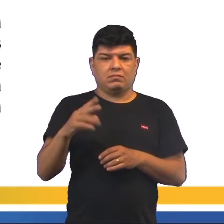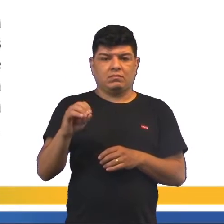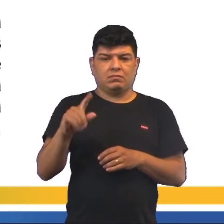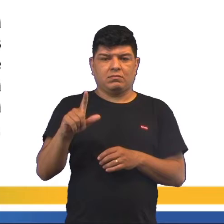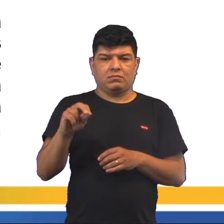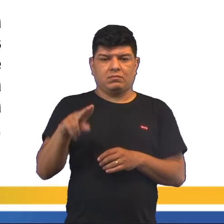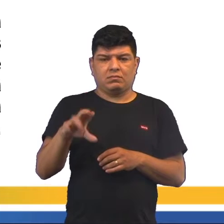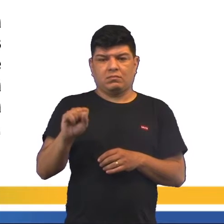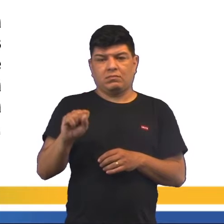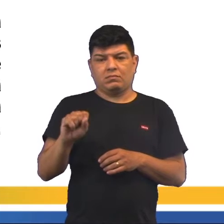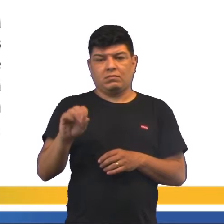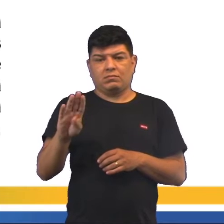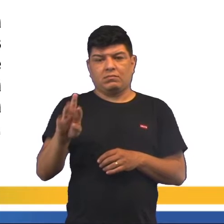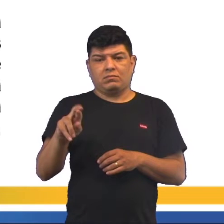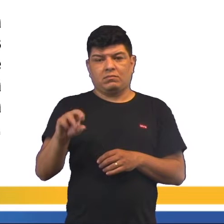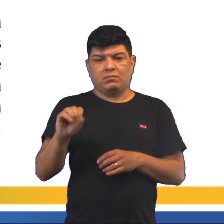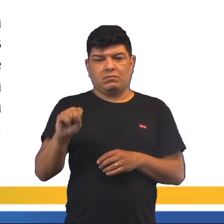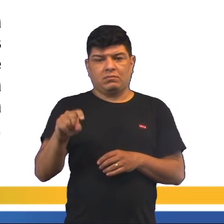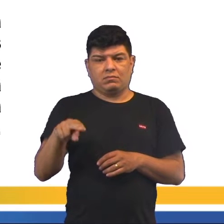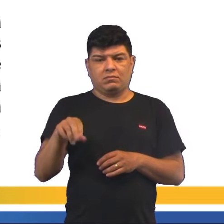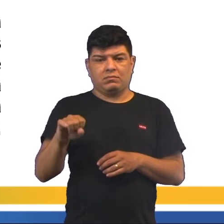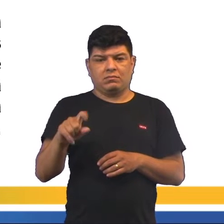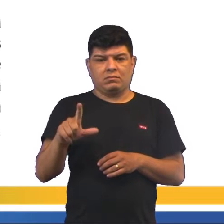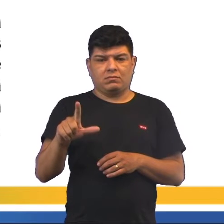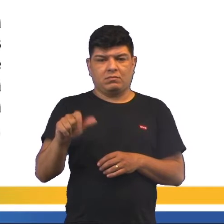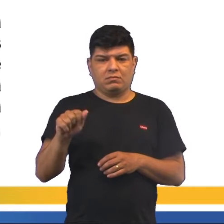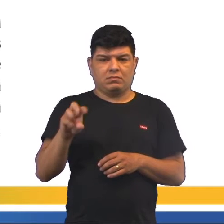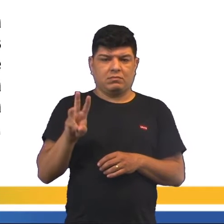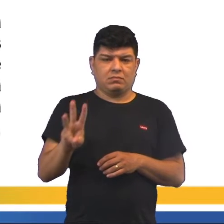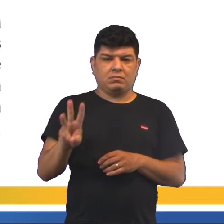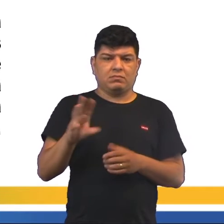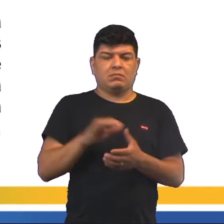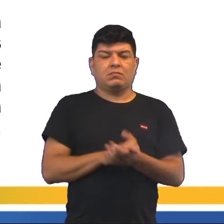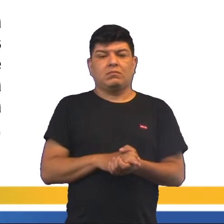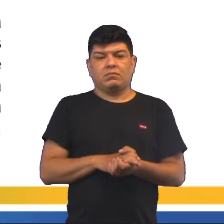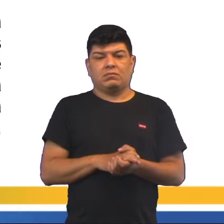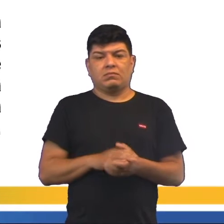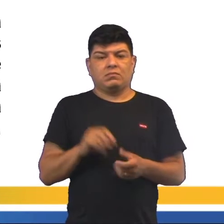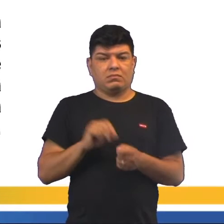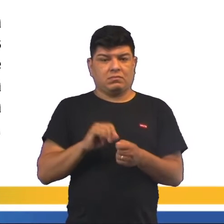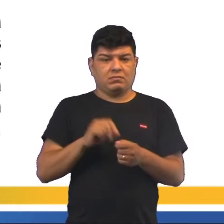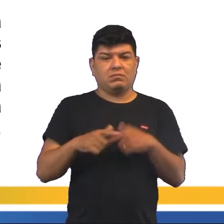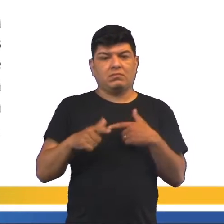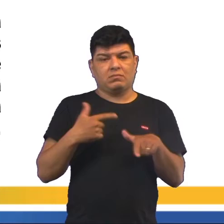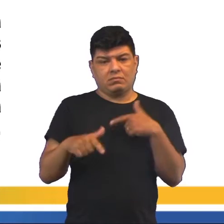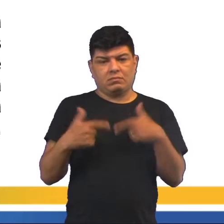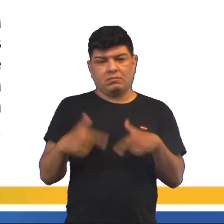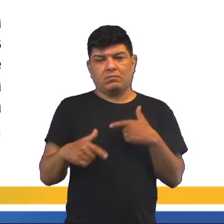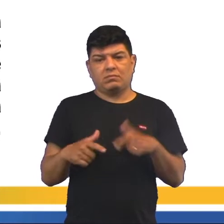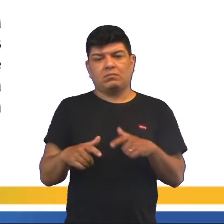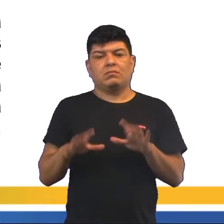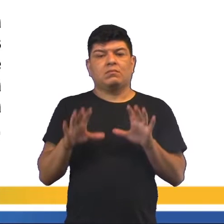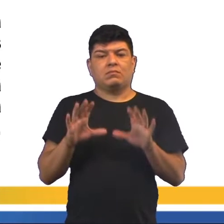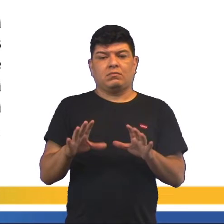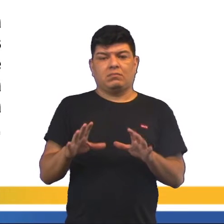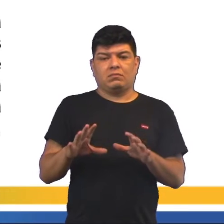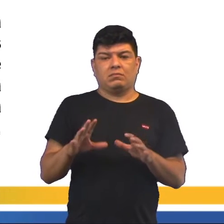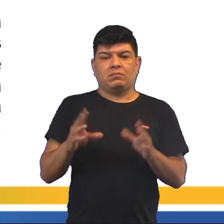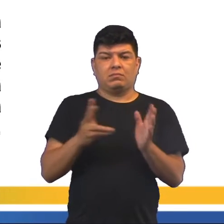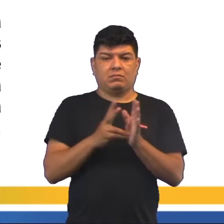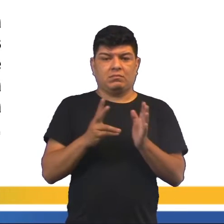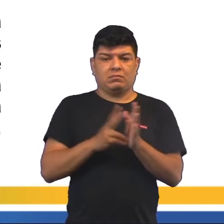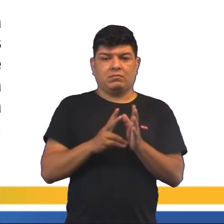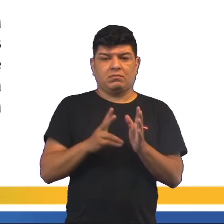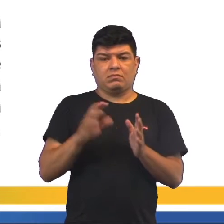antropólogo polonês, o Bronisław Malinowski, que realizou trabalhos no campo com os